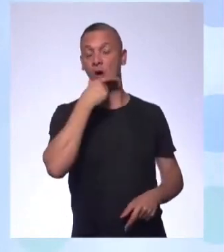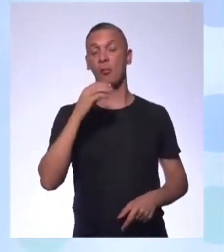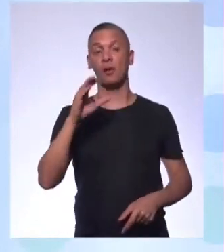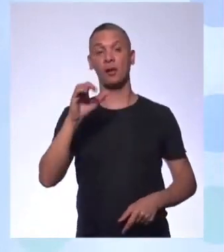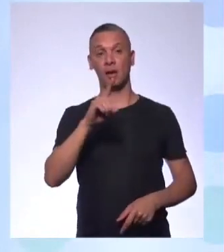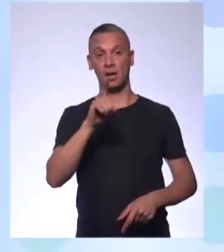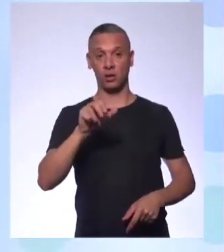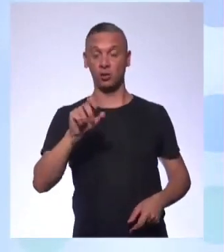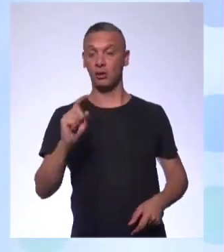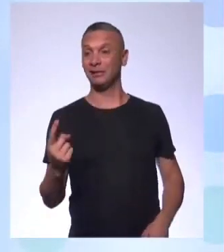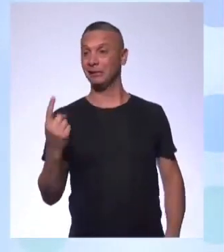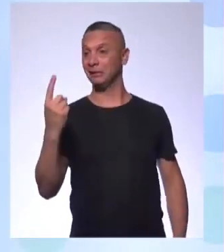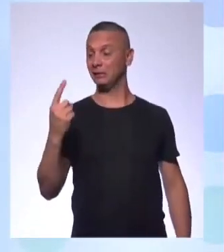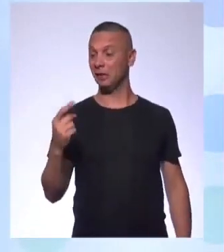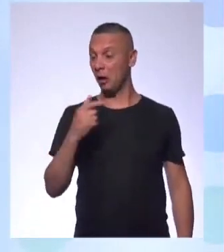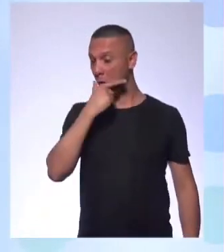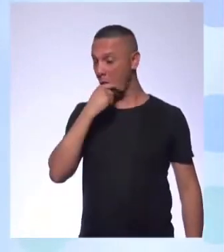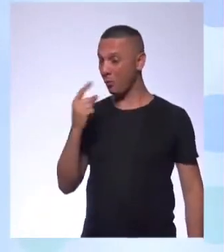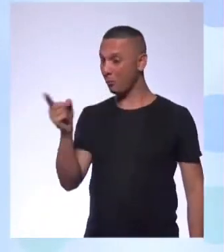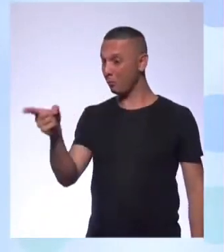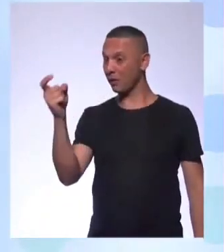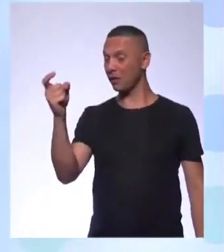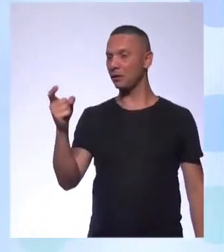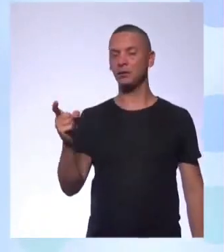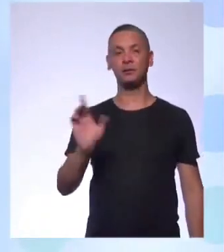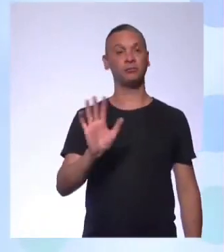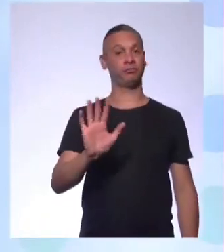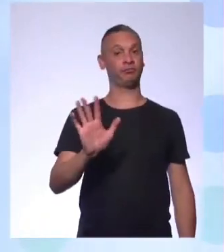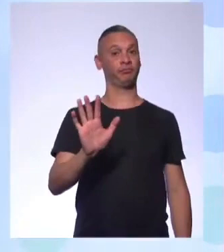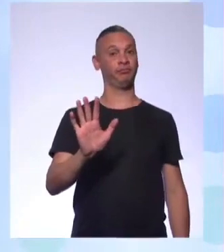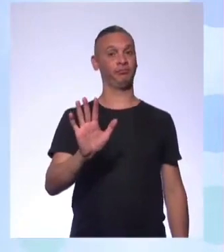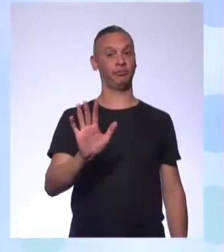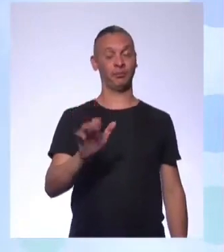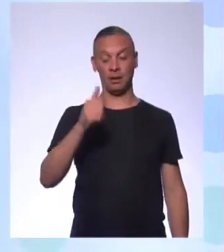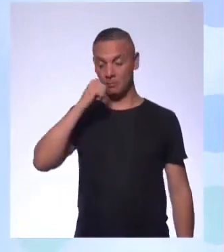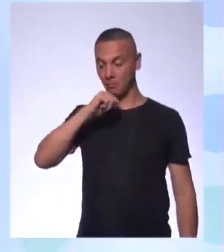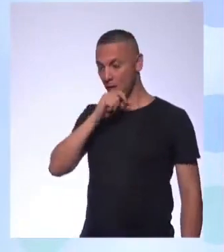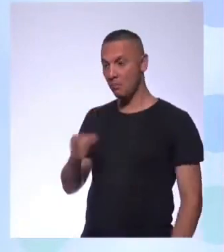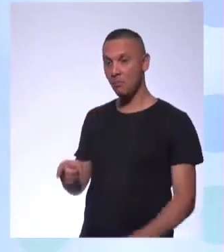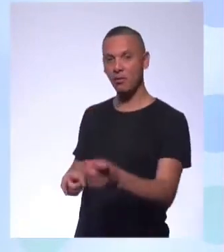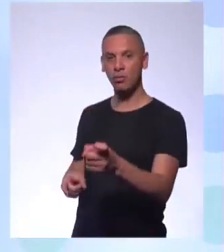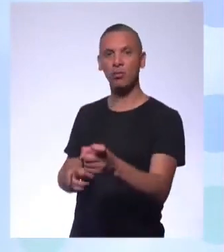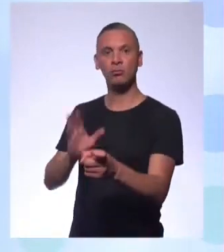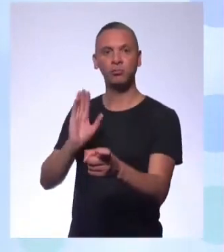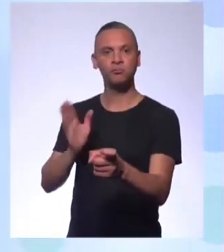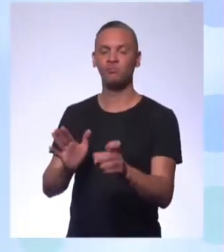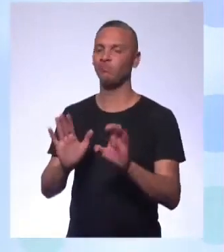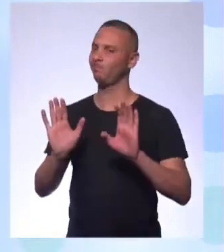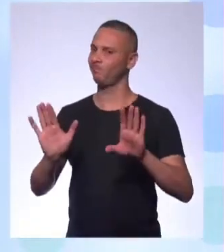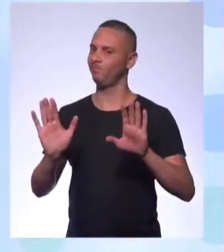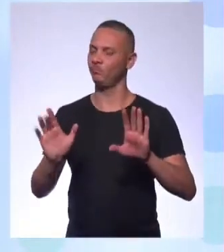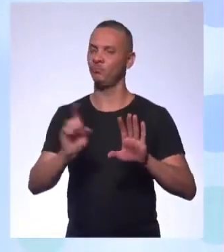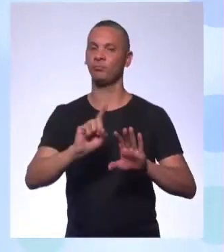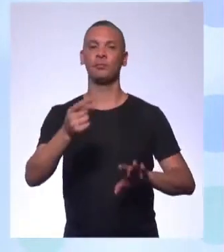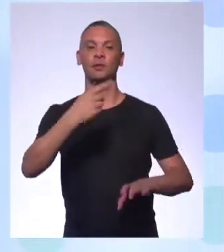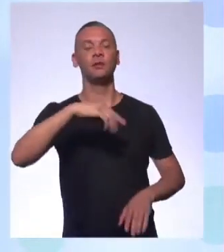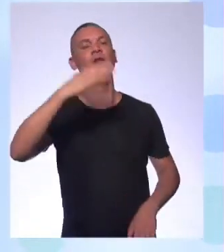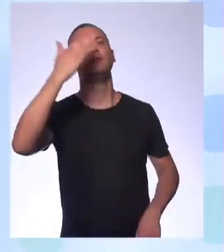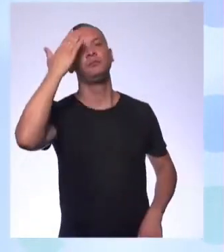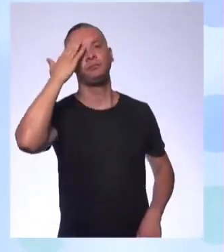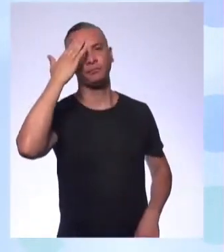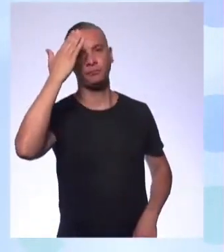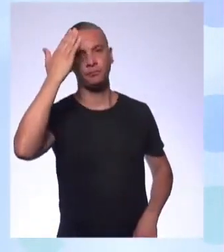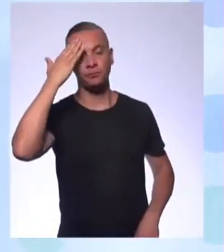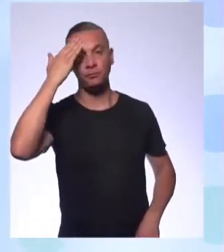pô, um assassinato vai matar um ser humano, matar a si mesmo. Vocês falaram, né? Matar a mãe, vocês falaram sobre isso ao longo da aula. E a gente sabe